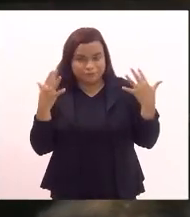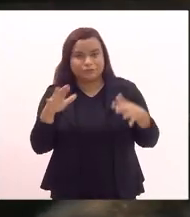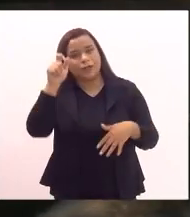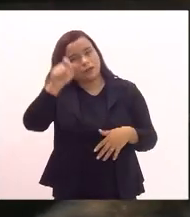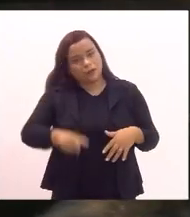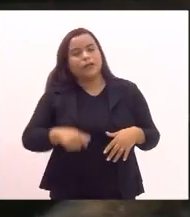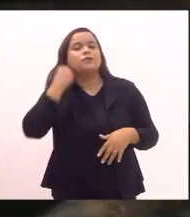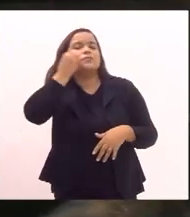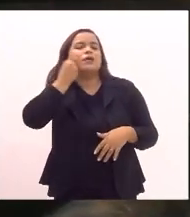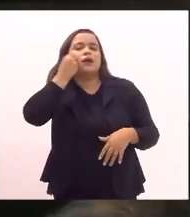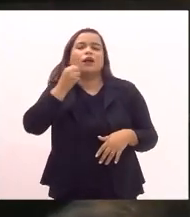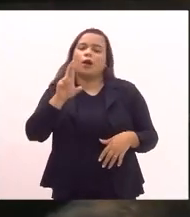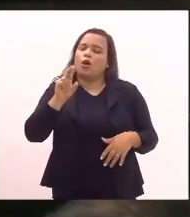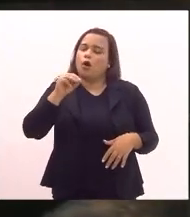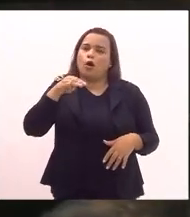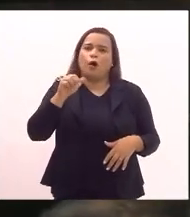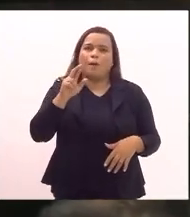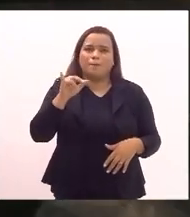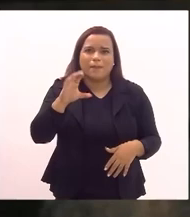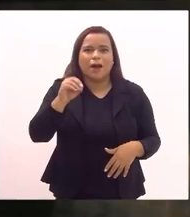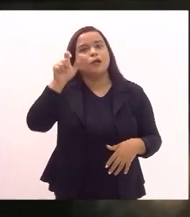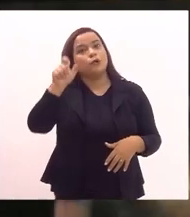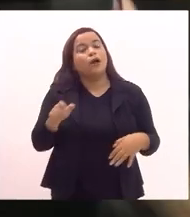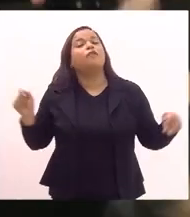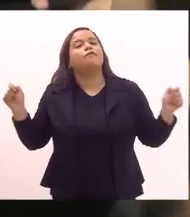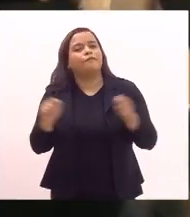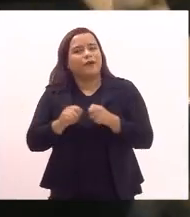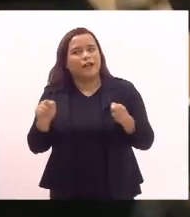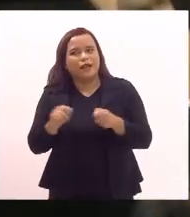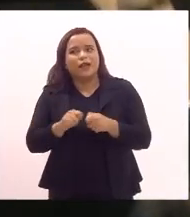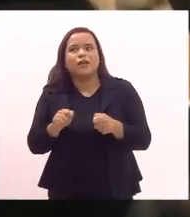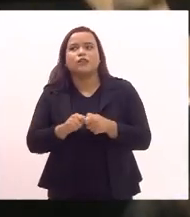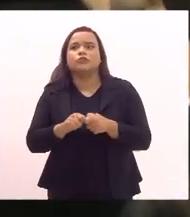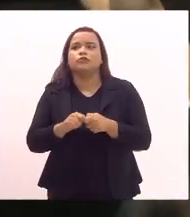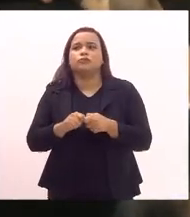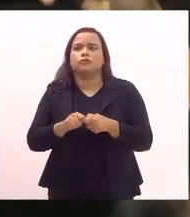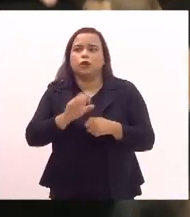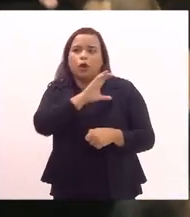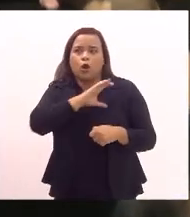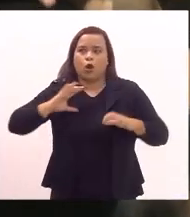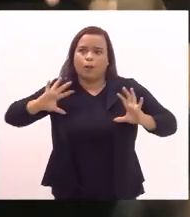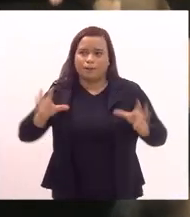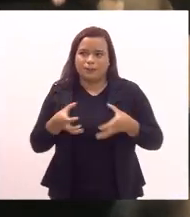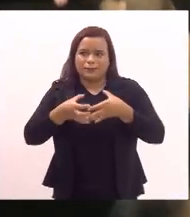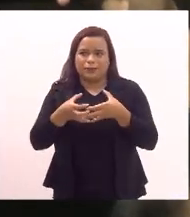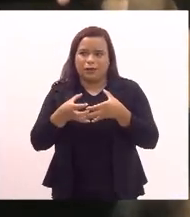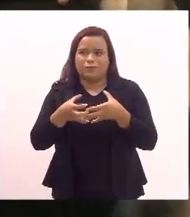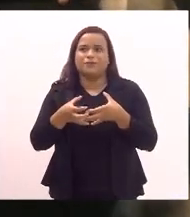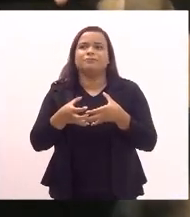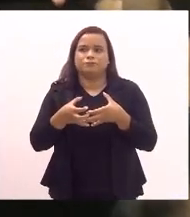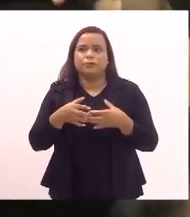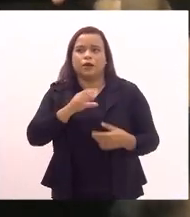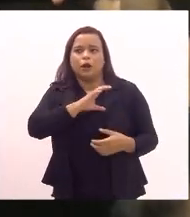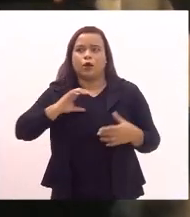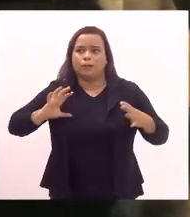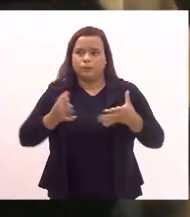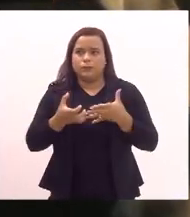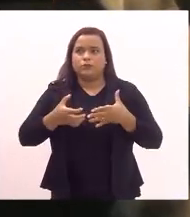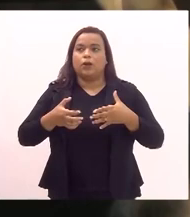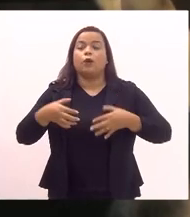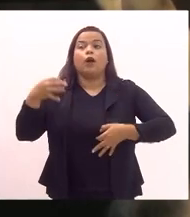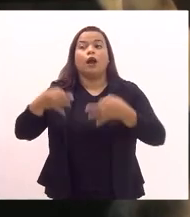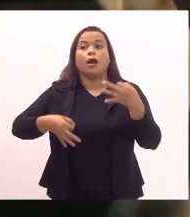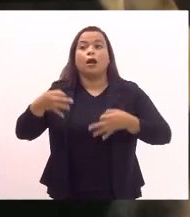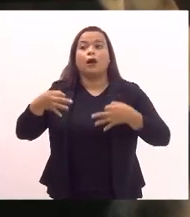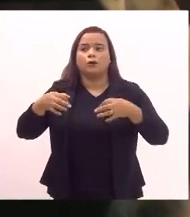o senador Romário por ter feito essa comissão e essa é a comissão uma audiência pública